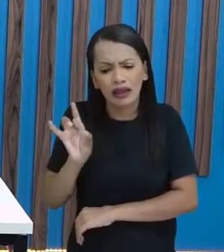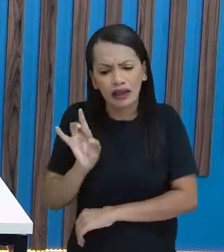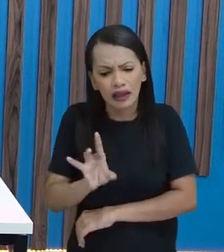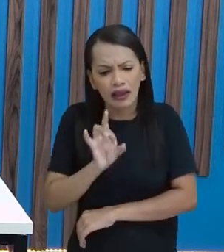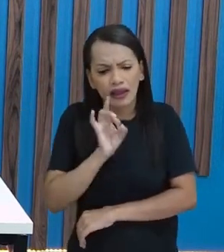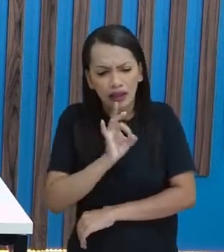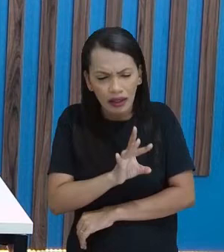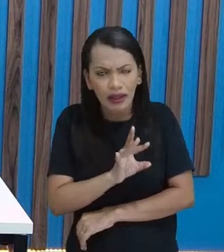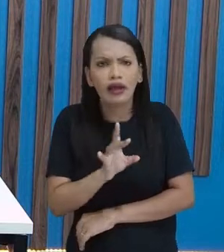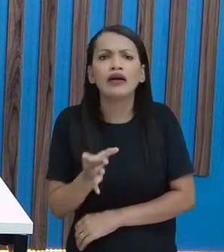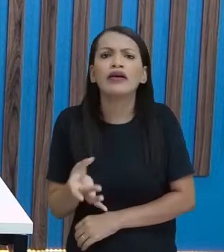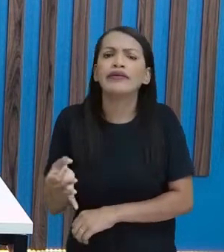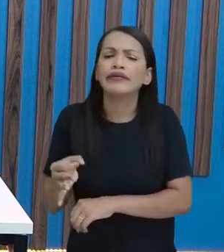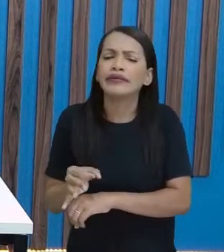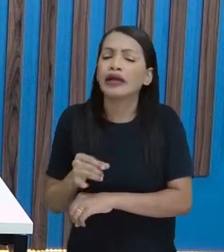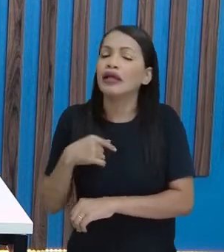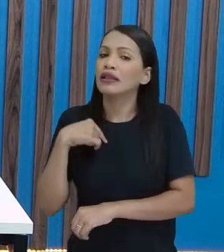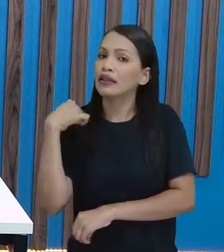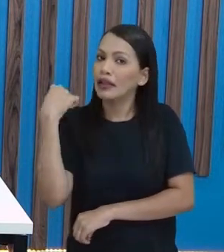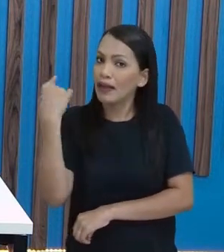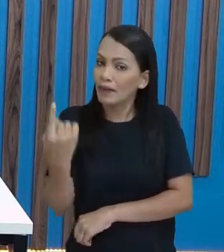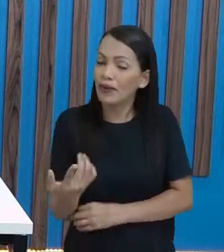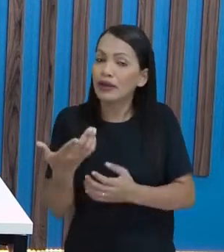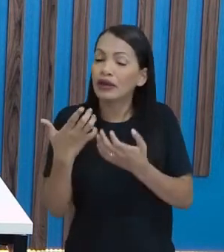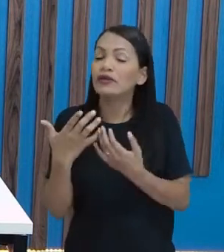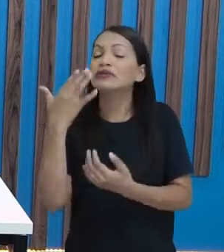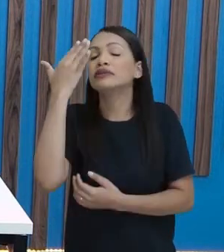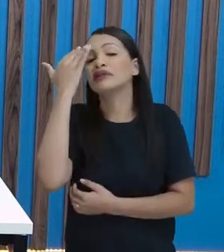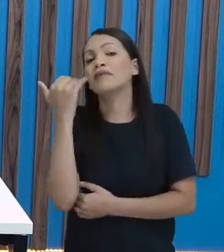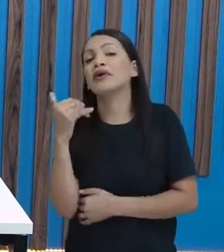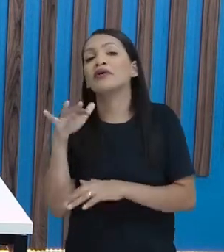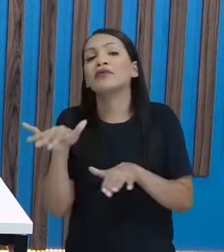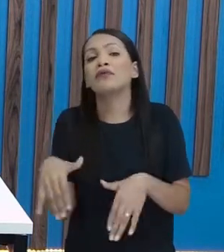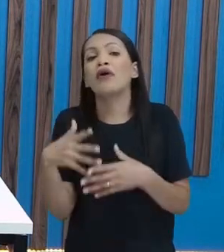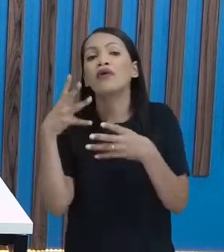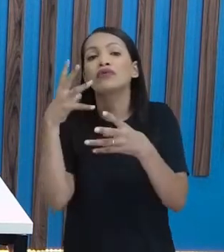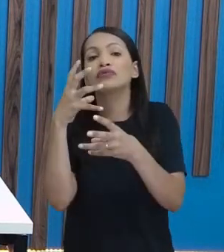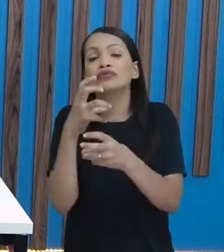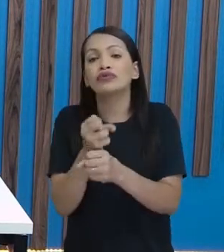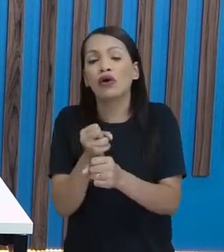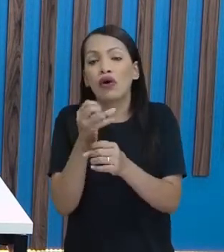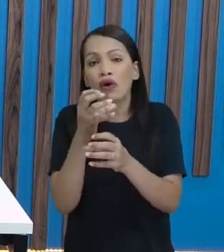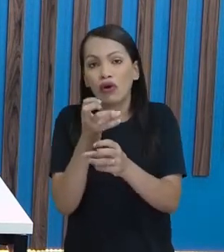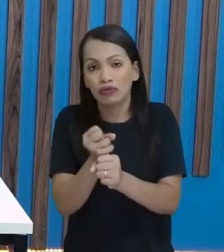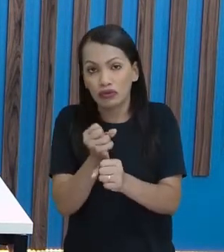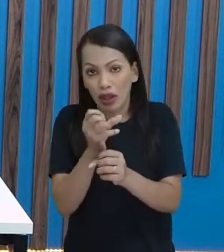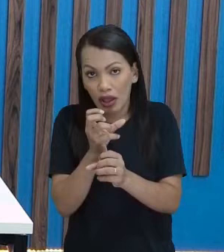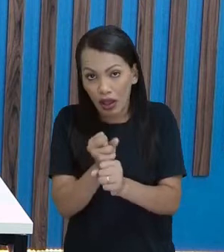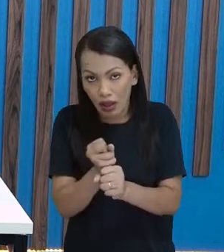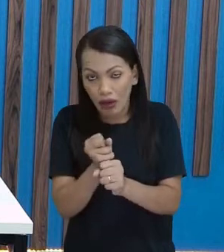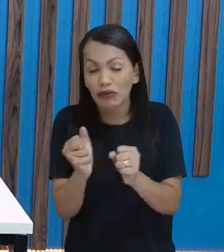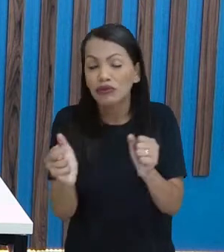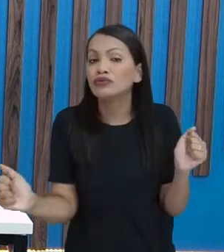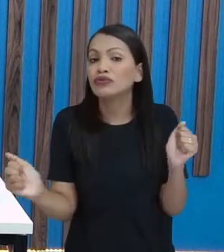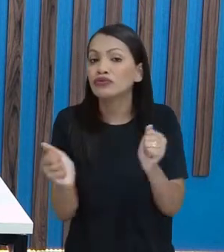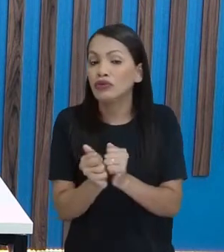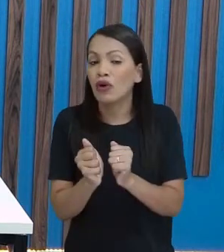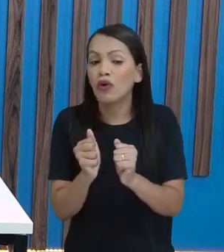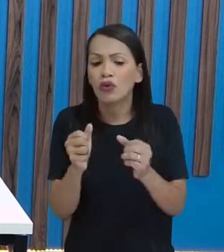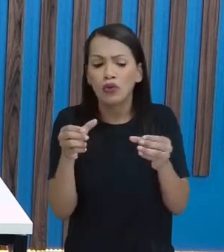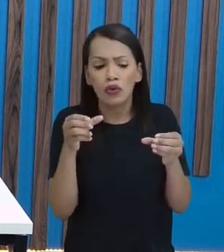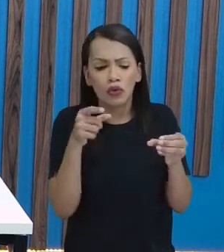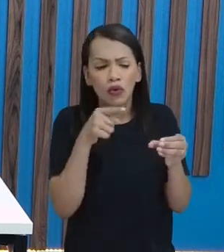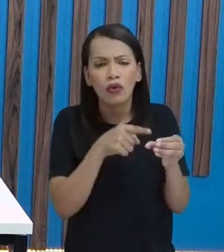depois eu quero saber qual é o total. Juntando todos os copos, quanto é que vai dar o total de balas? Você pode